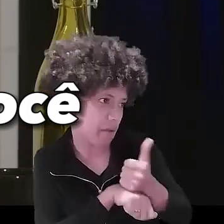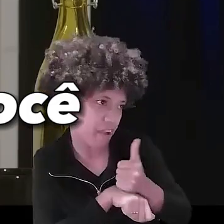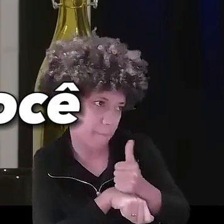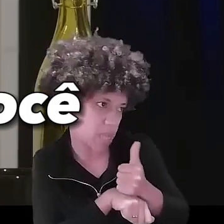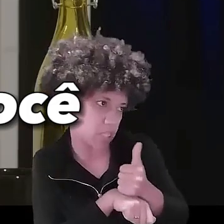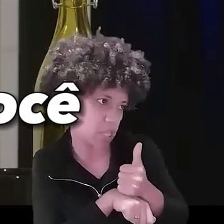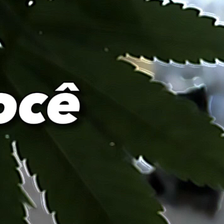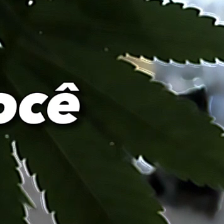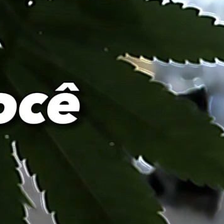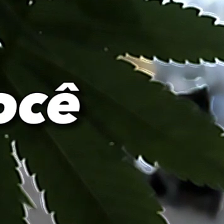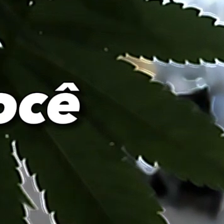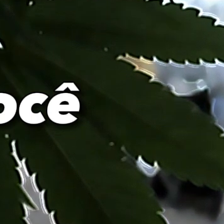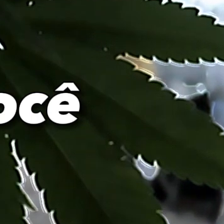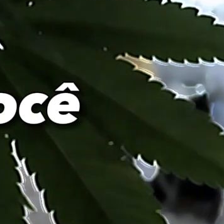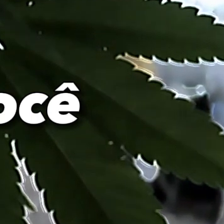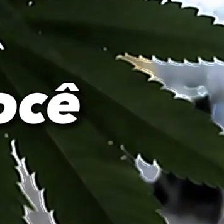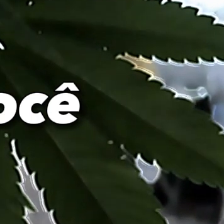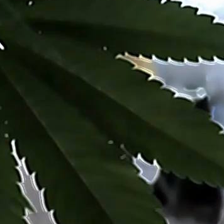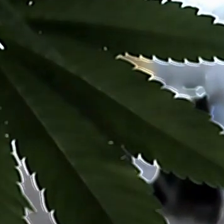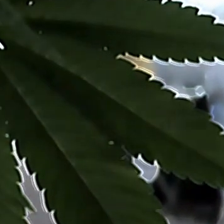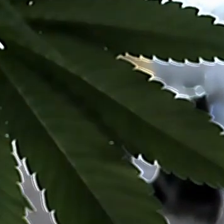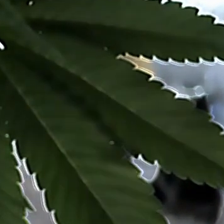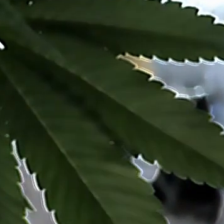Você pega a planta maconha, você tem ali CBD,